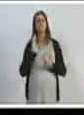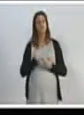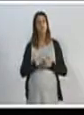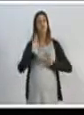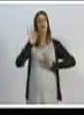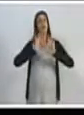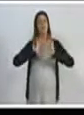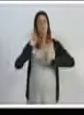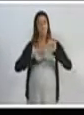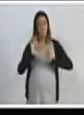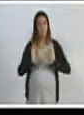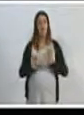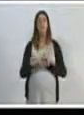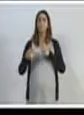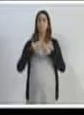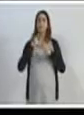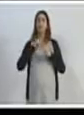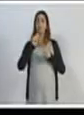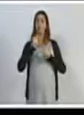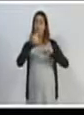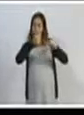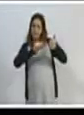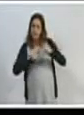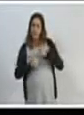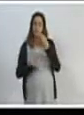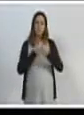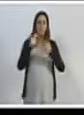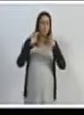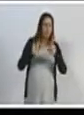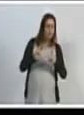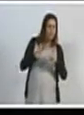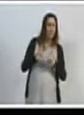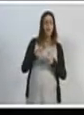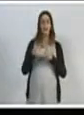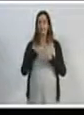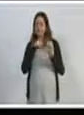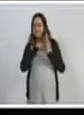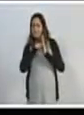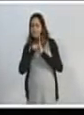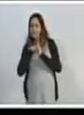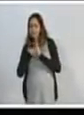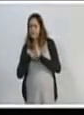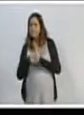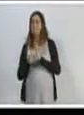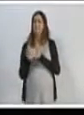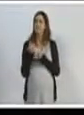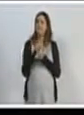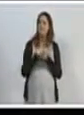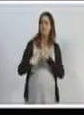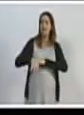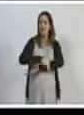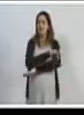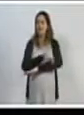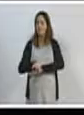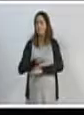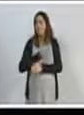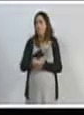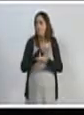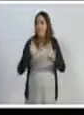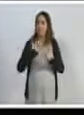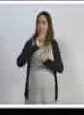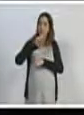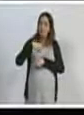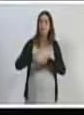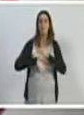avaliando as necessidades locais, além de vestorias, levantamento de campos, elaboração de croquis e tantos outros. São várias ações,